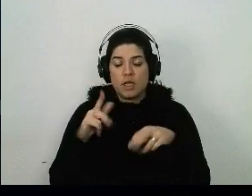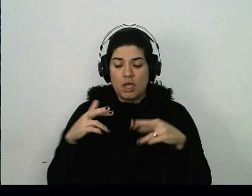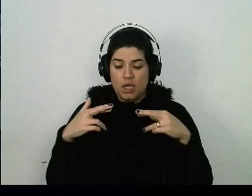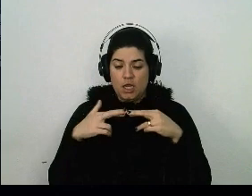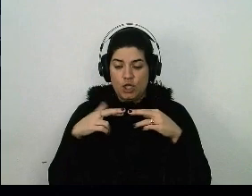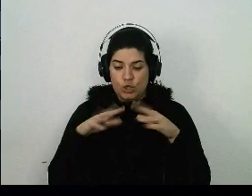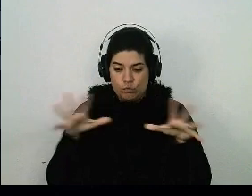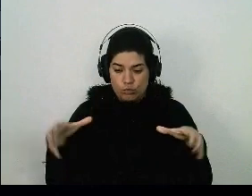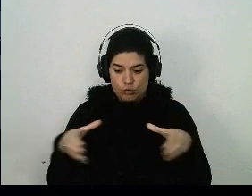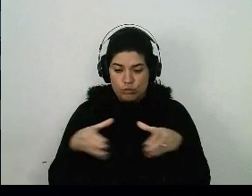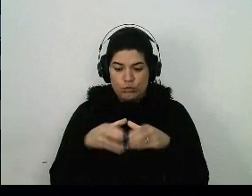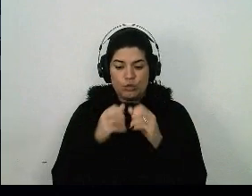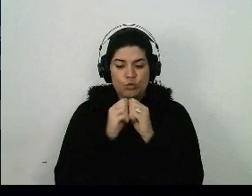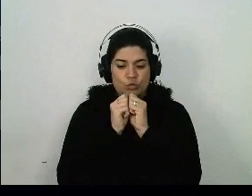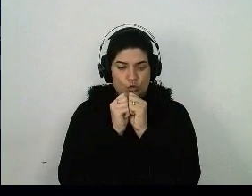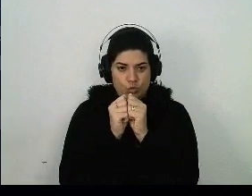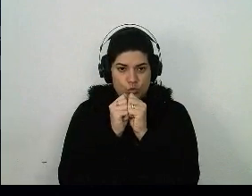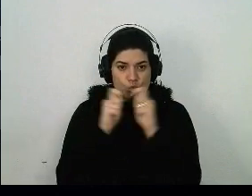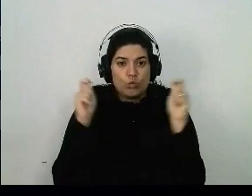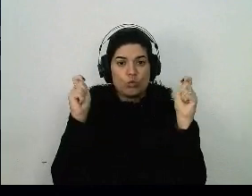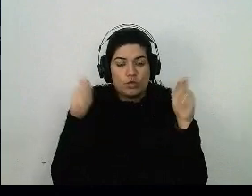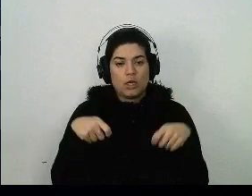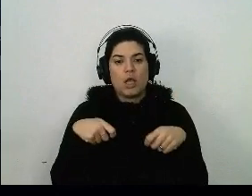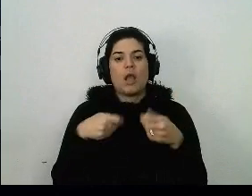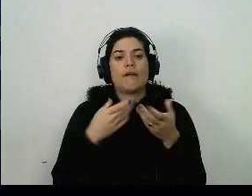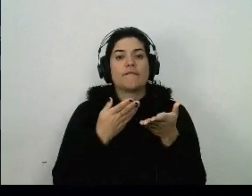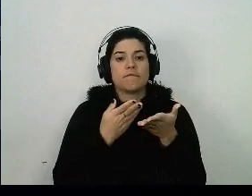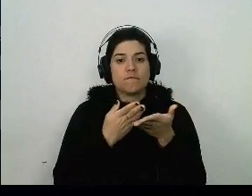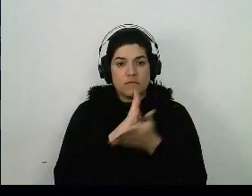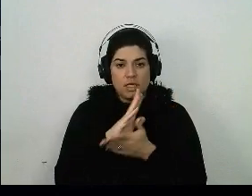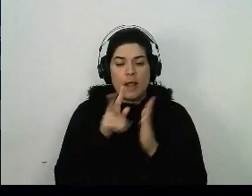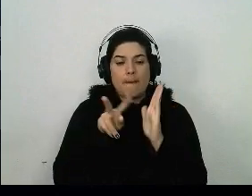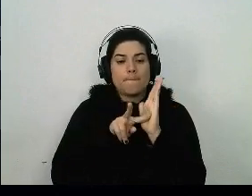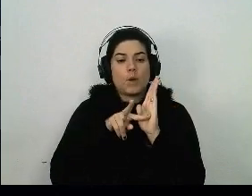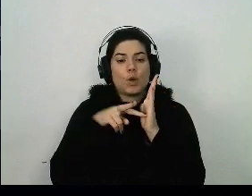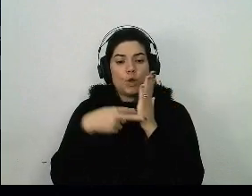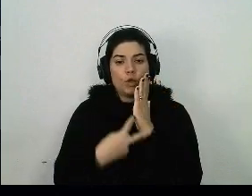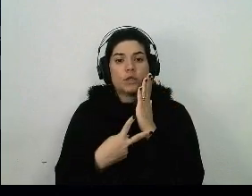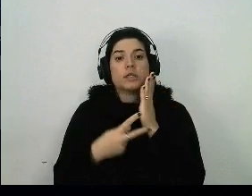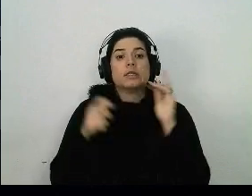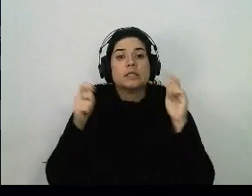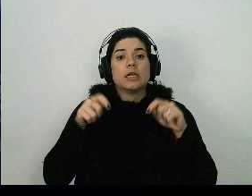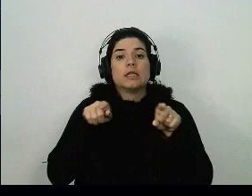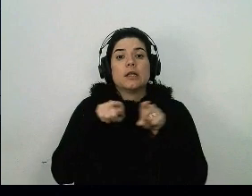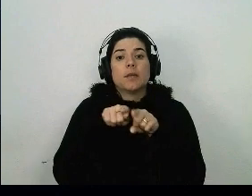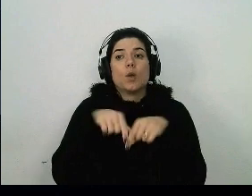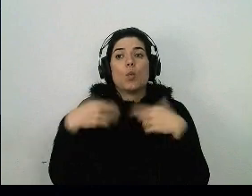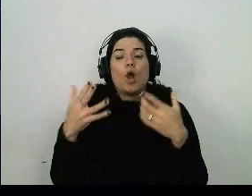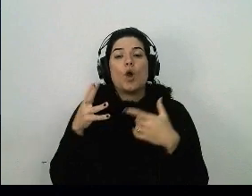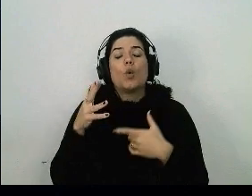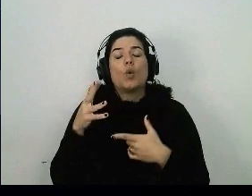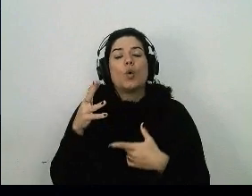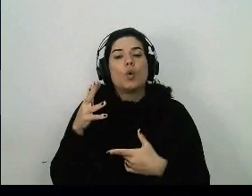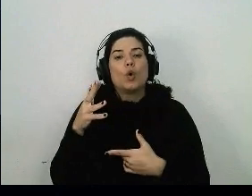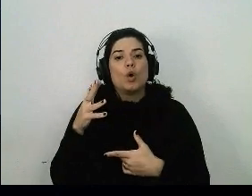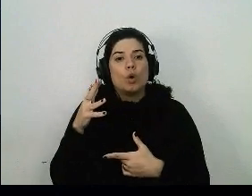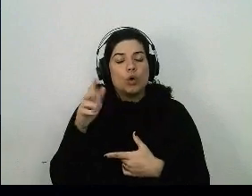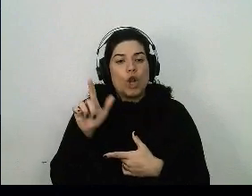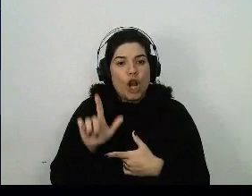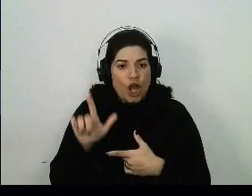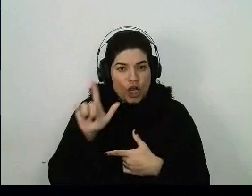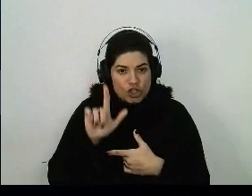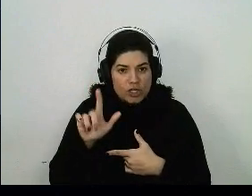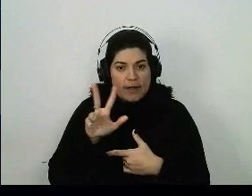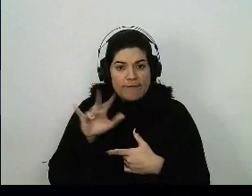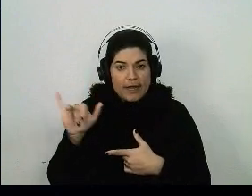a validação do nosso blockchain. Conseguimos também selecionar os tipos de nós que a gente vai trabalhar e fazer os